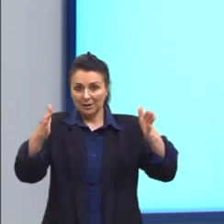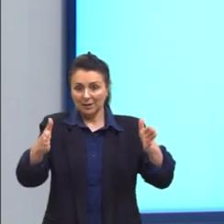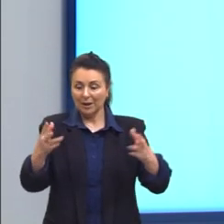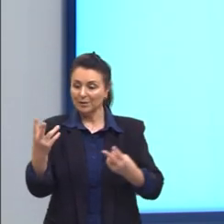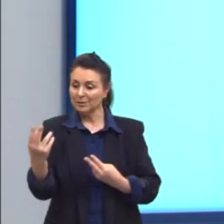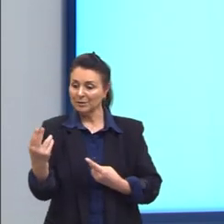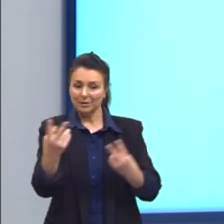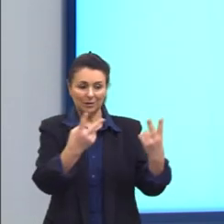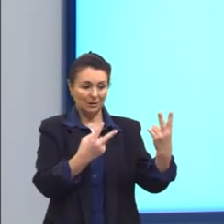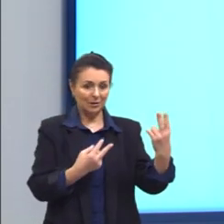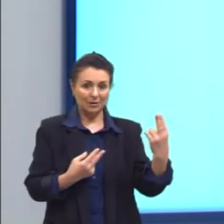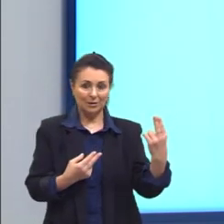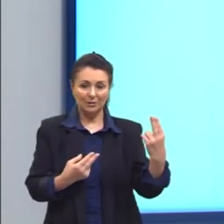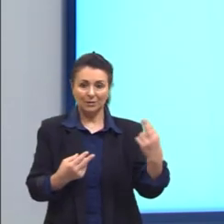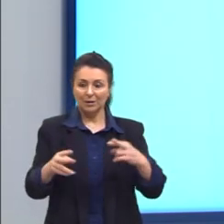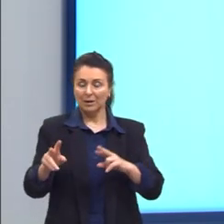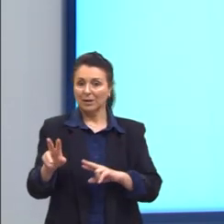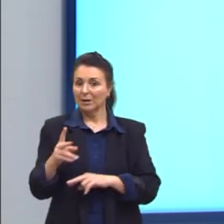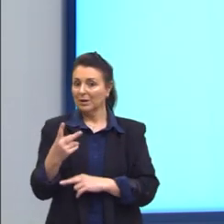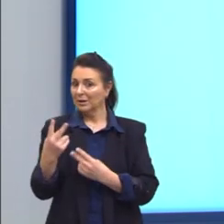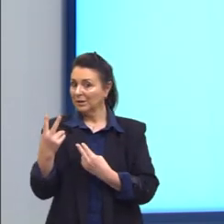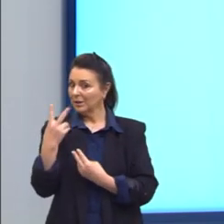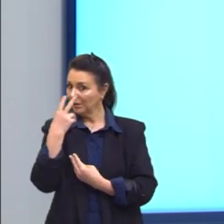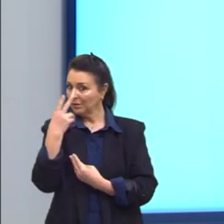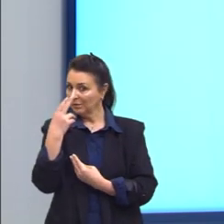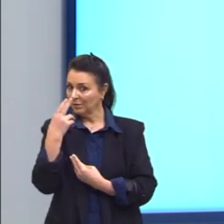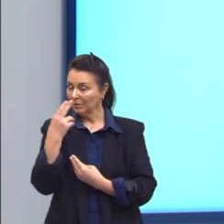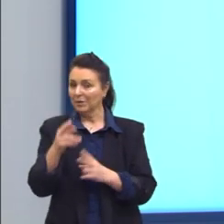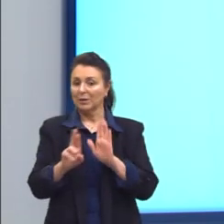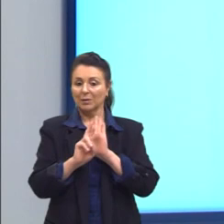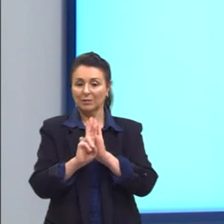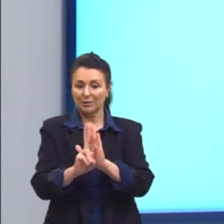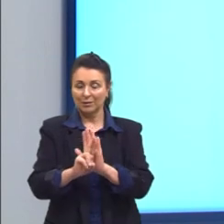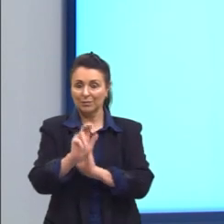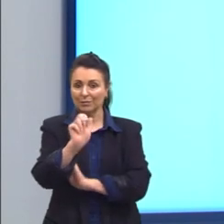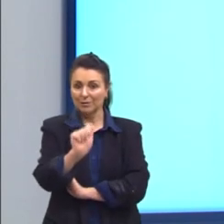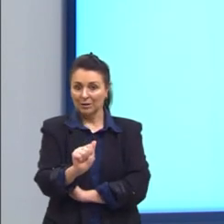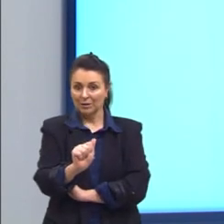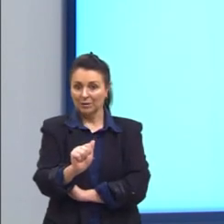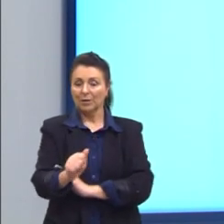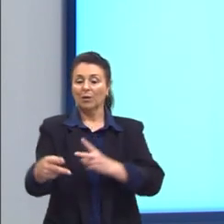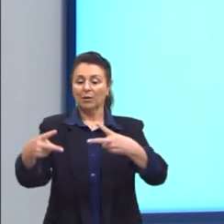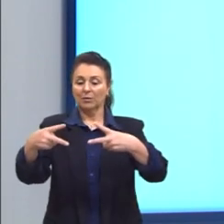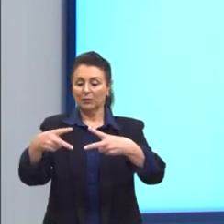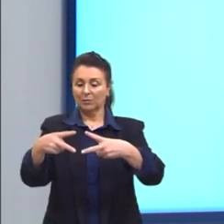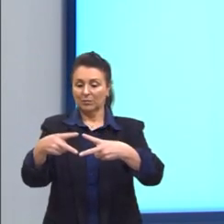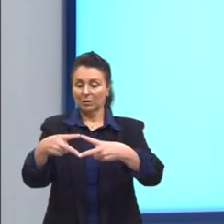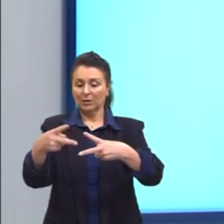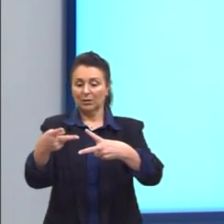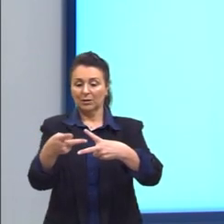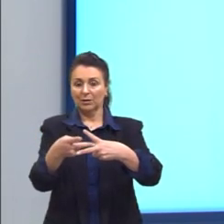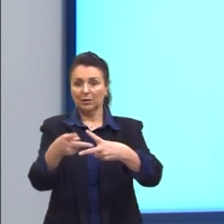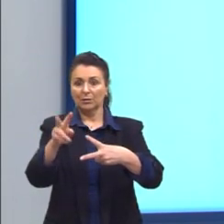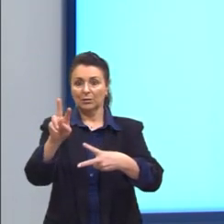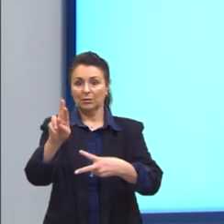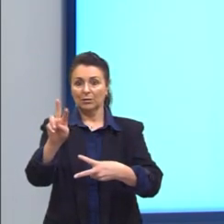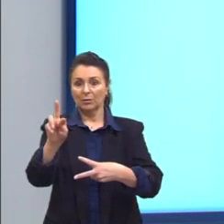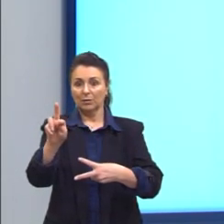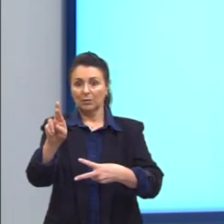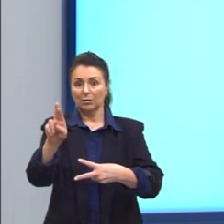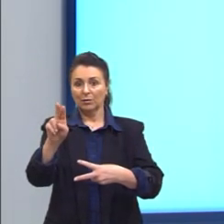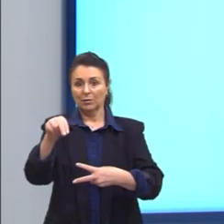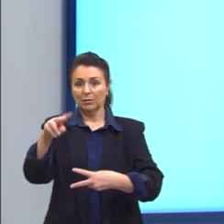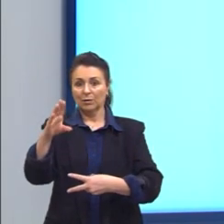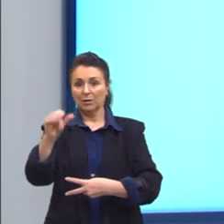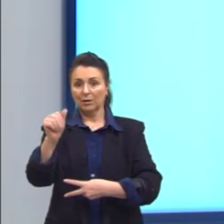figura as arestas são representadas por a e quando a gente fala ali no tetraedro truncado é porque vai ser feita ali